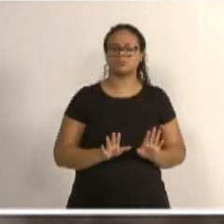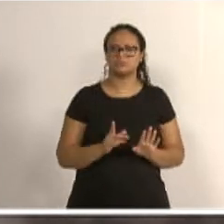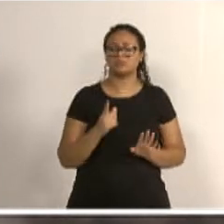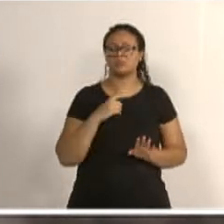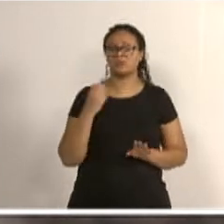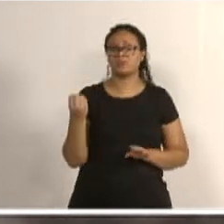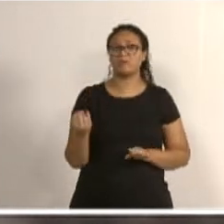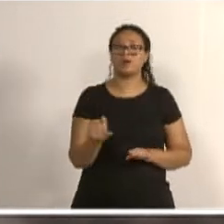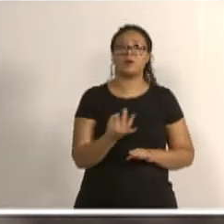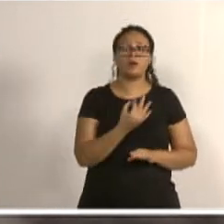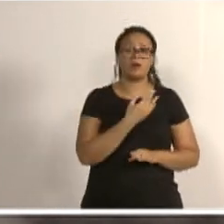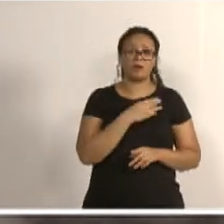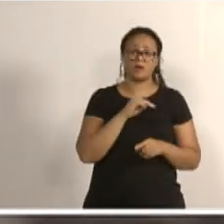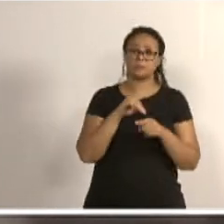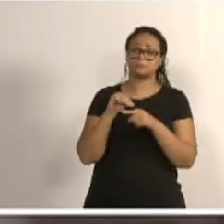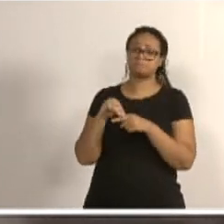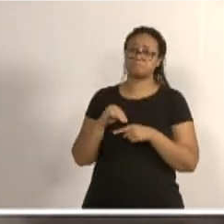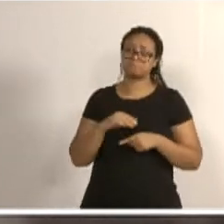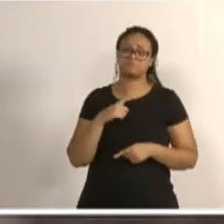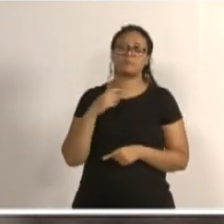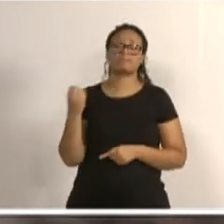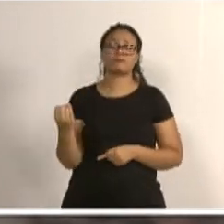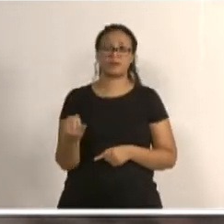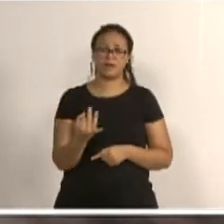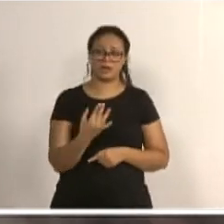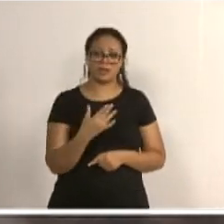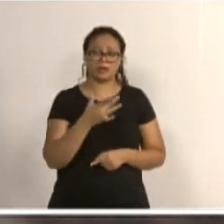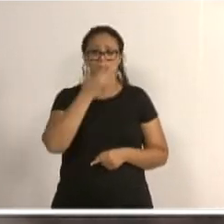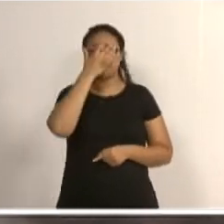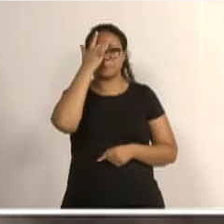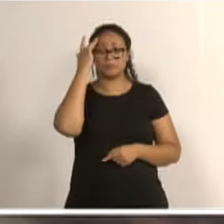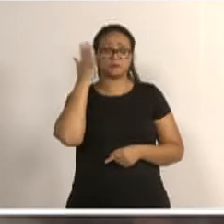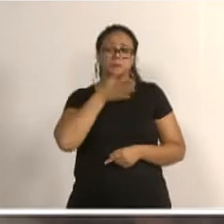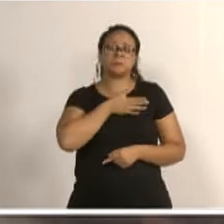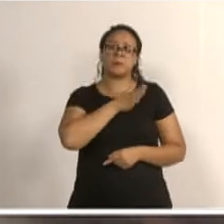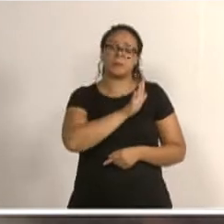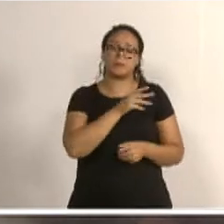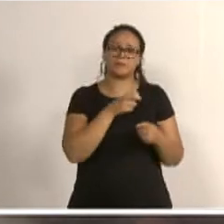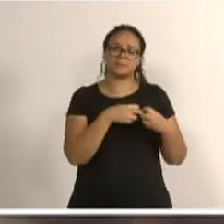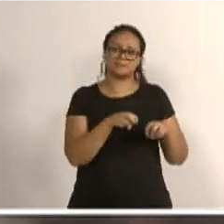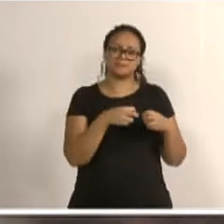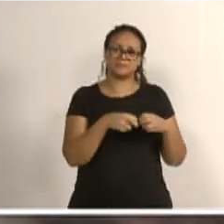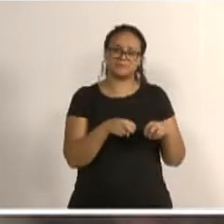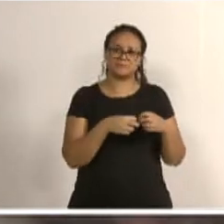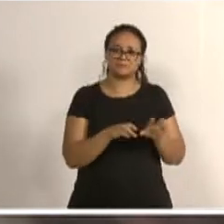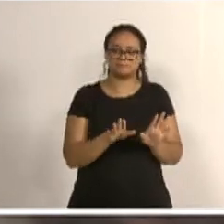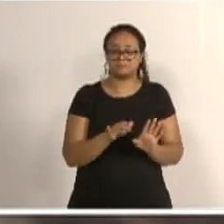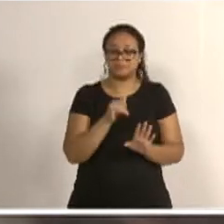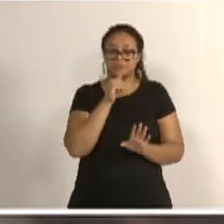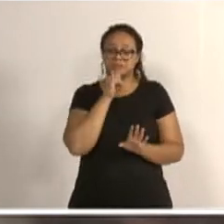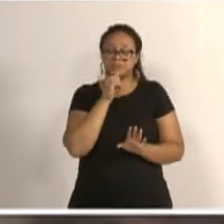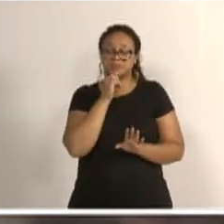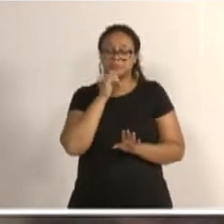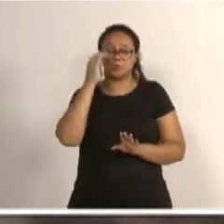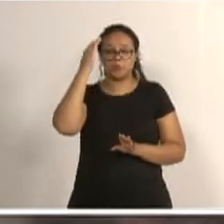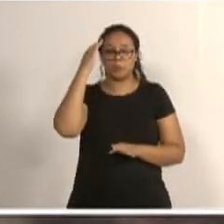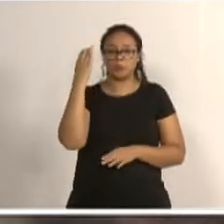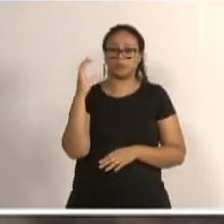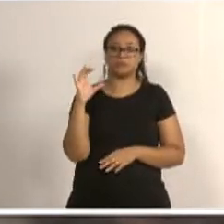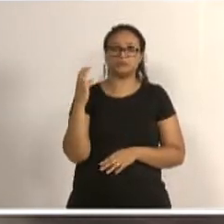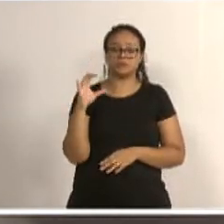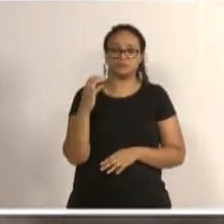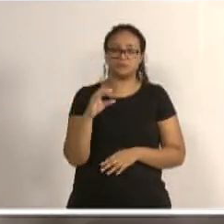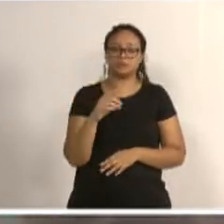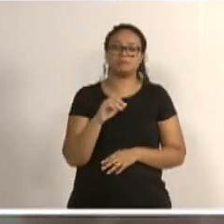fatores que aparecem nessas pesquisas das pessoas que não usam ônibus. A cidade exemplo, que é Curitiba, e o